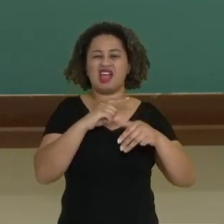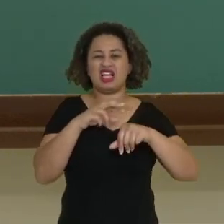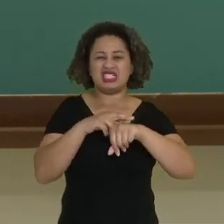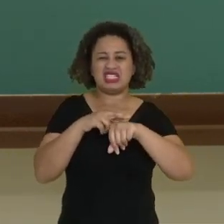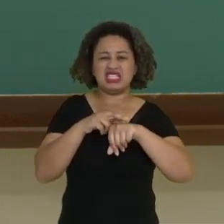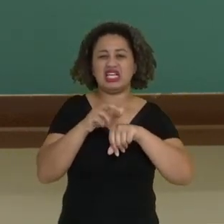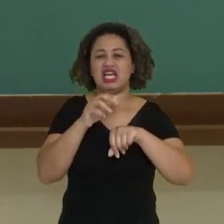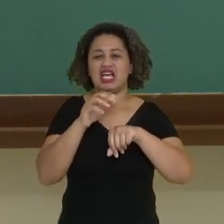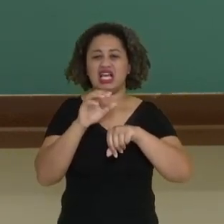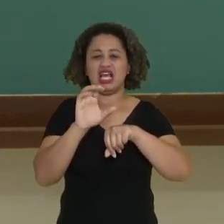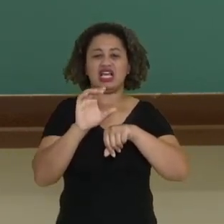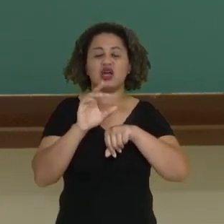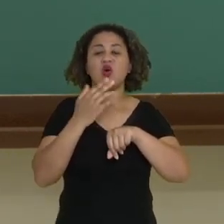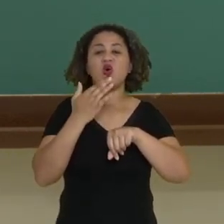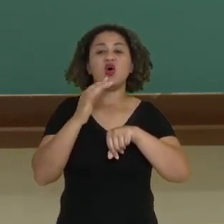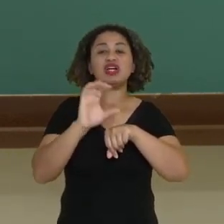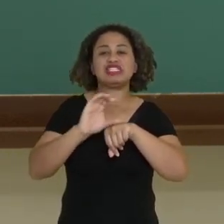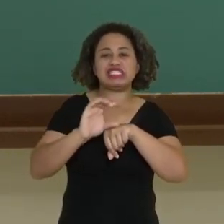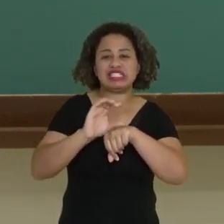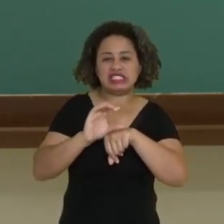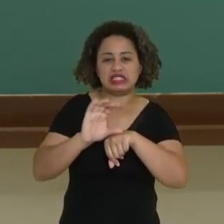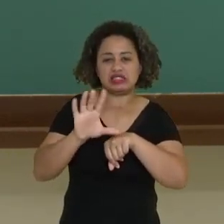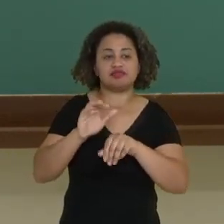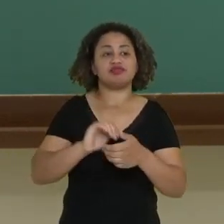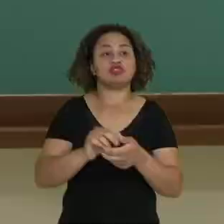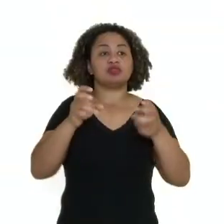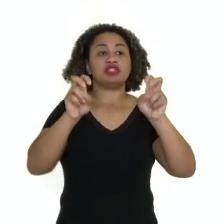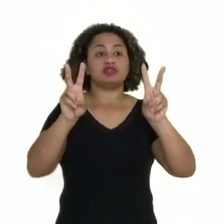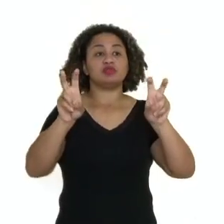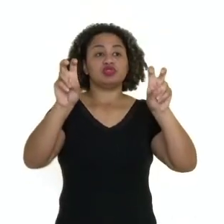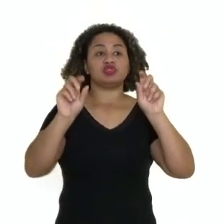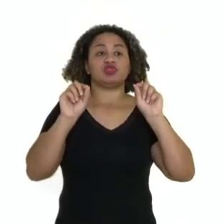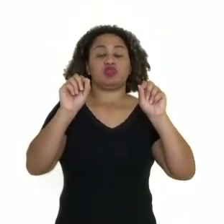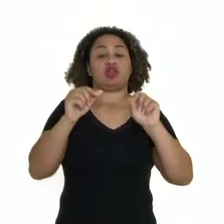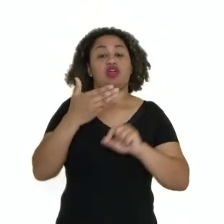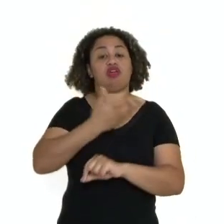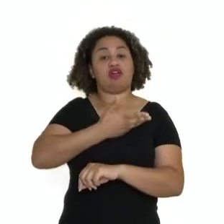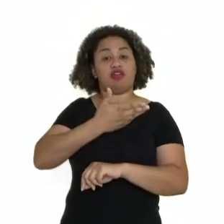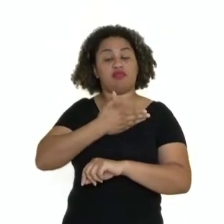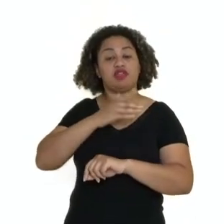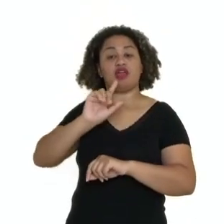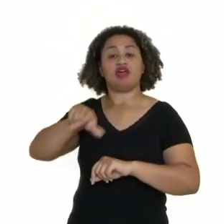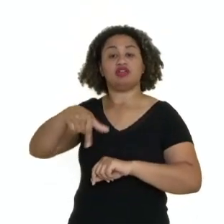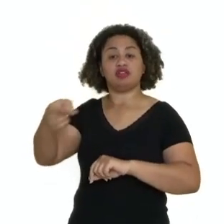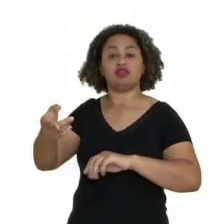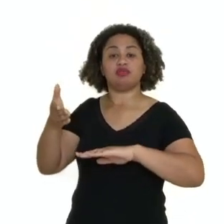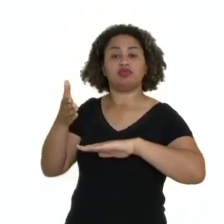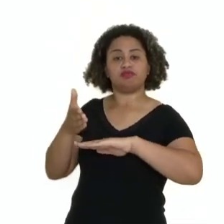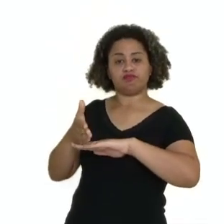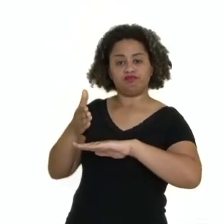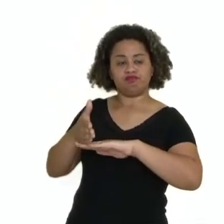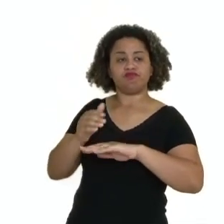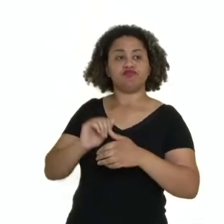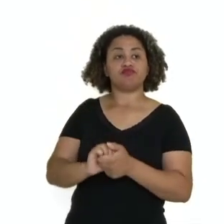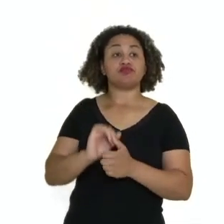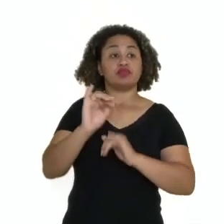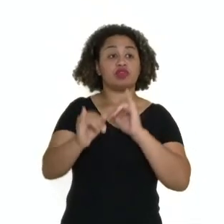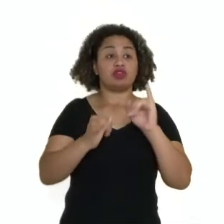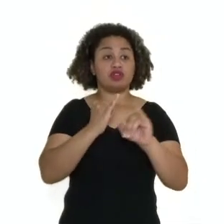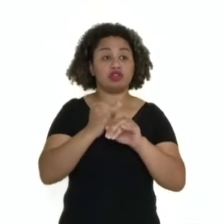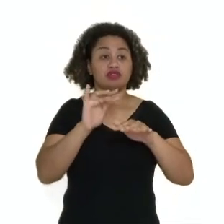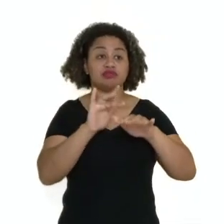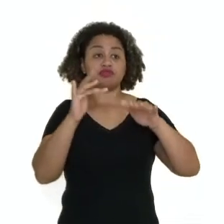que eu observo? O título. O que diz o título? Amizade pós-moderna. A internet e as